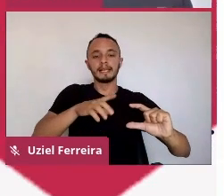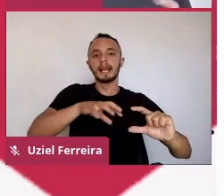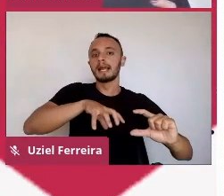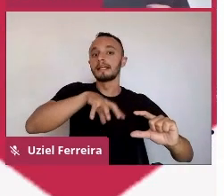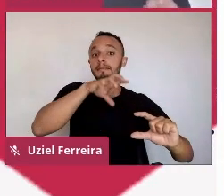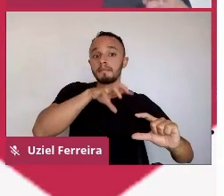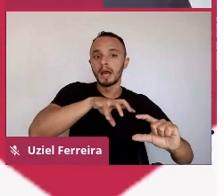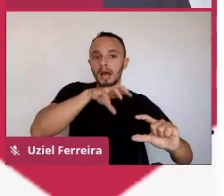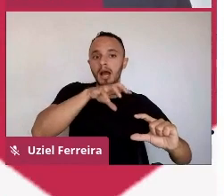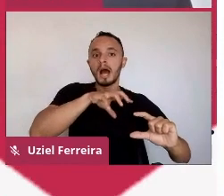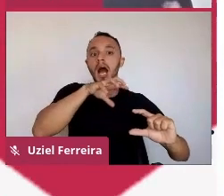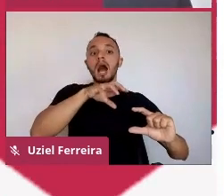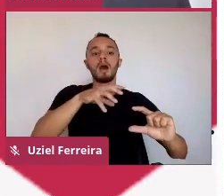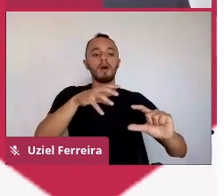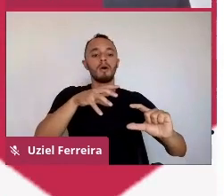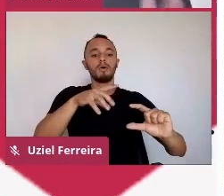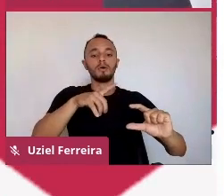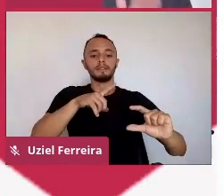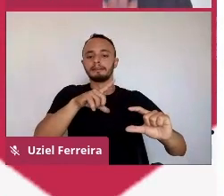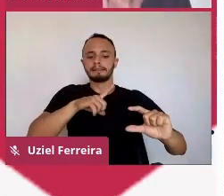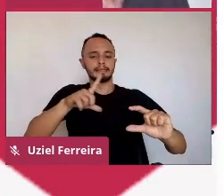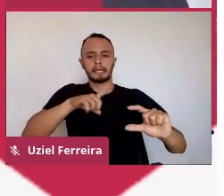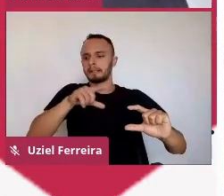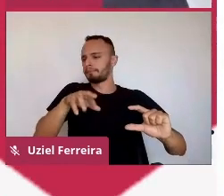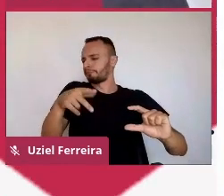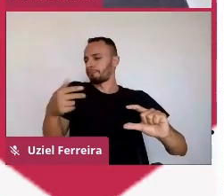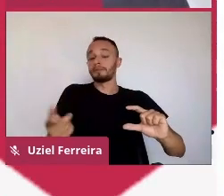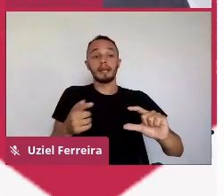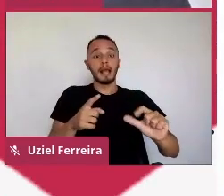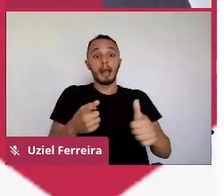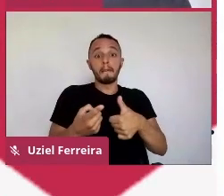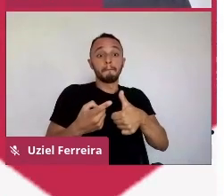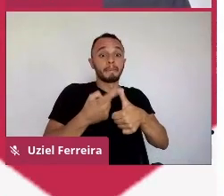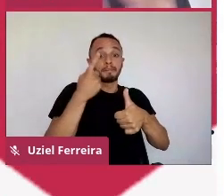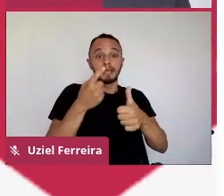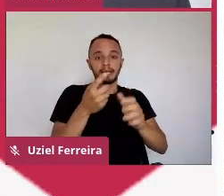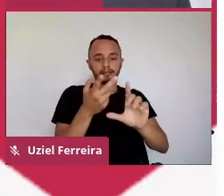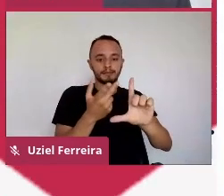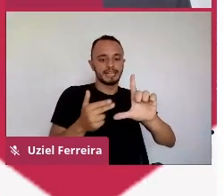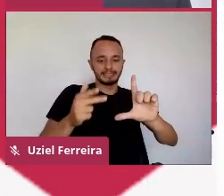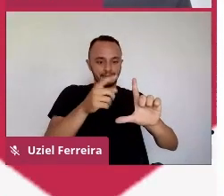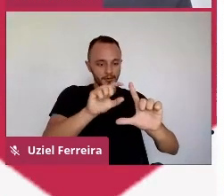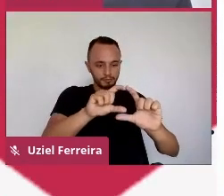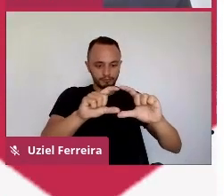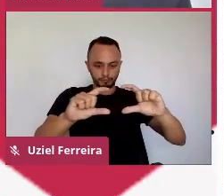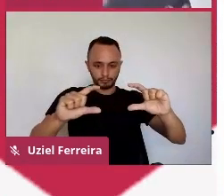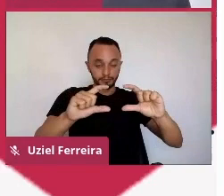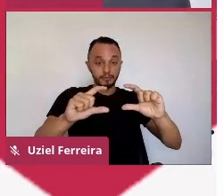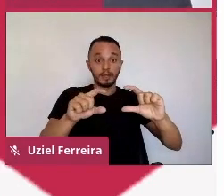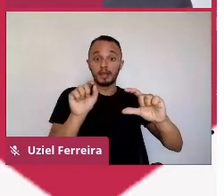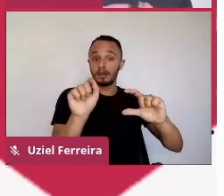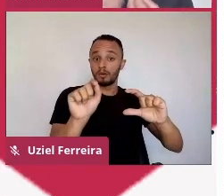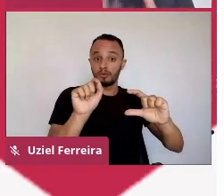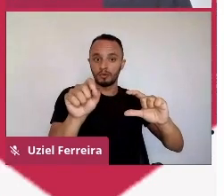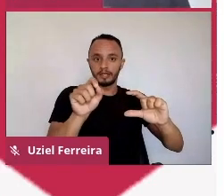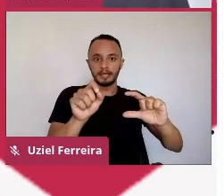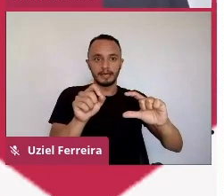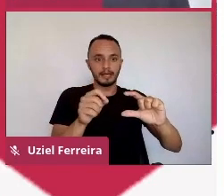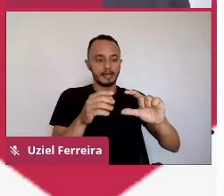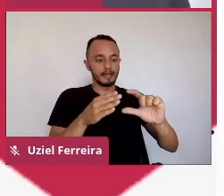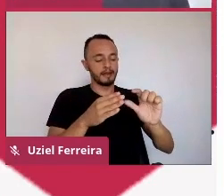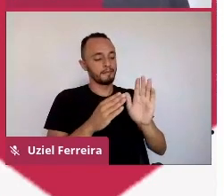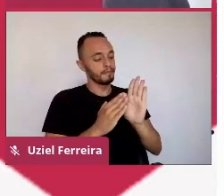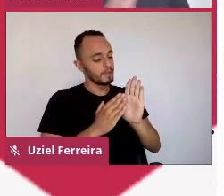desenho, a primeira matriz que se faz para a produção da cédula de dinheiro é uma gravura em metal, é uma gravura a buril,